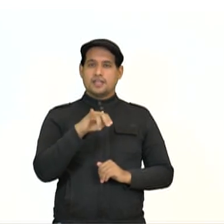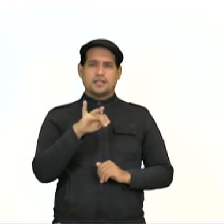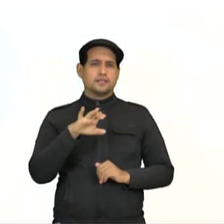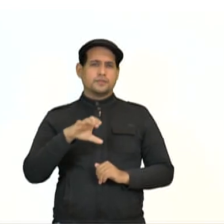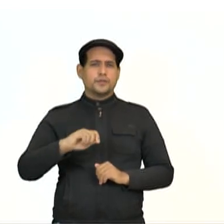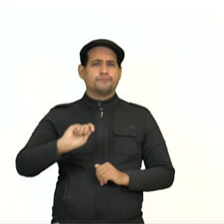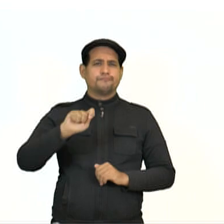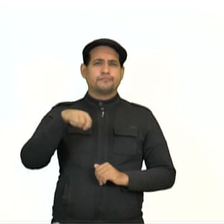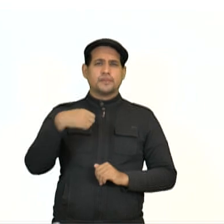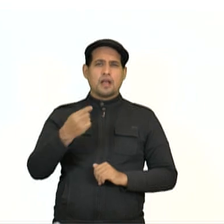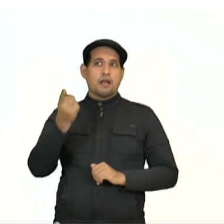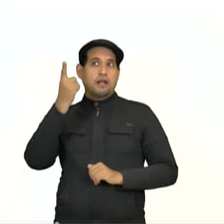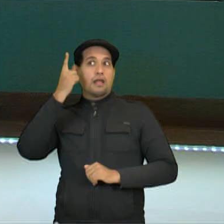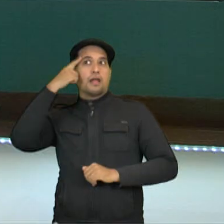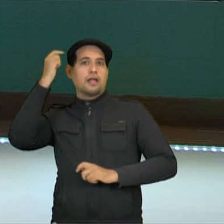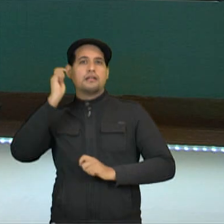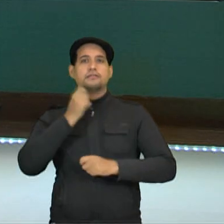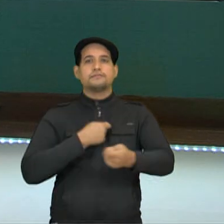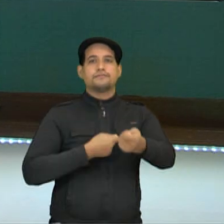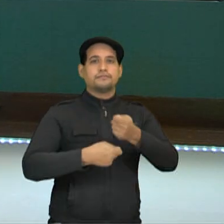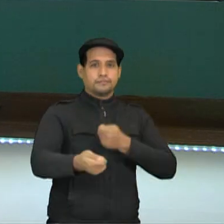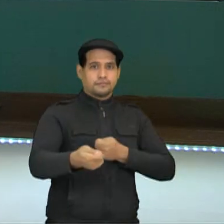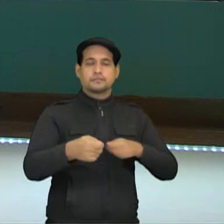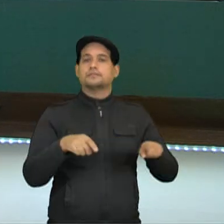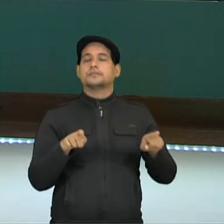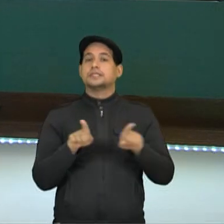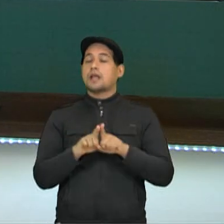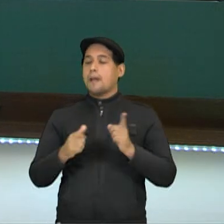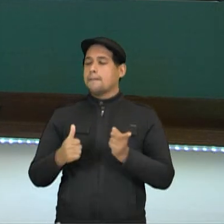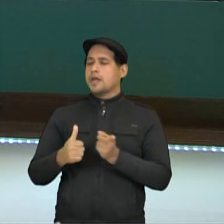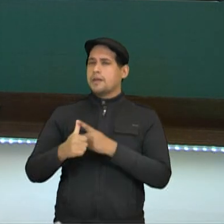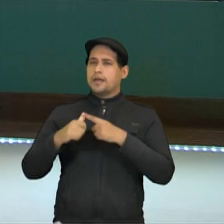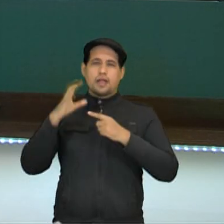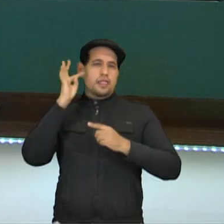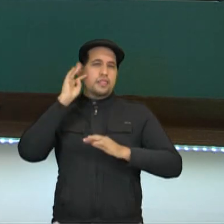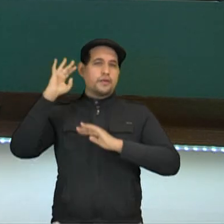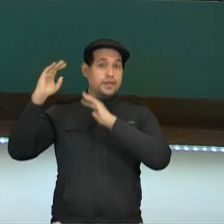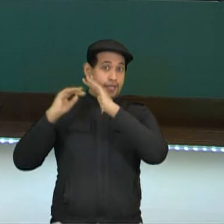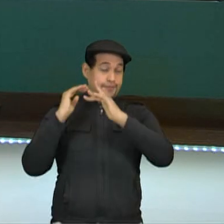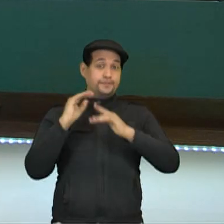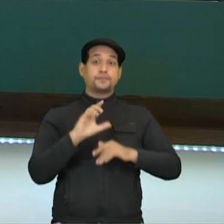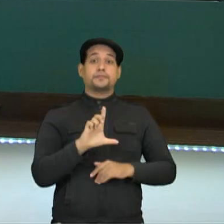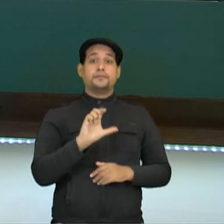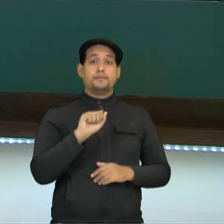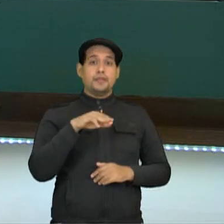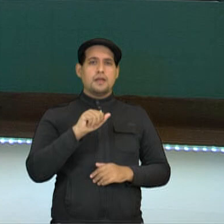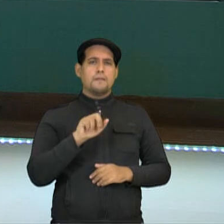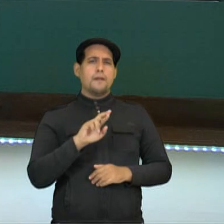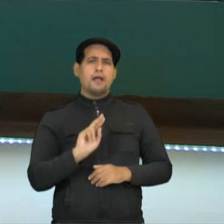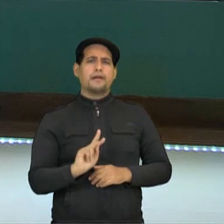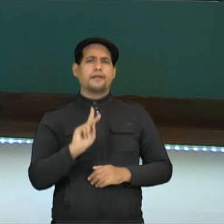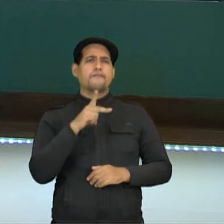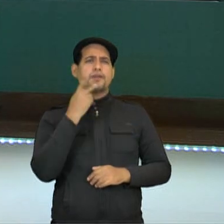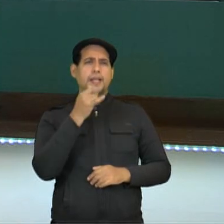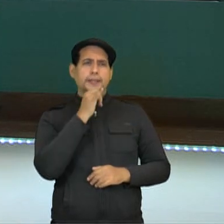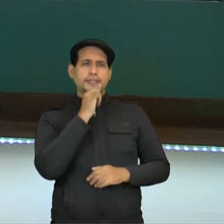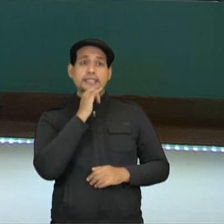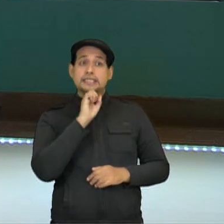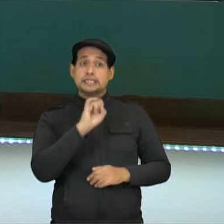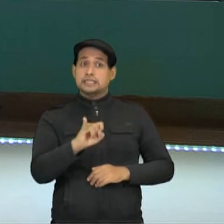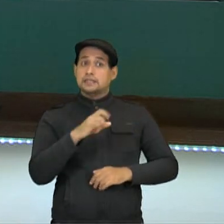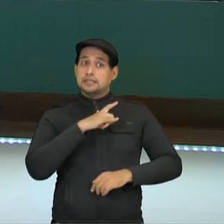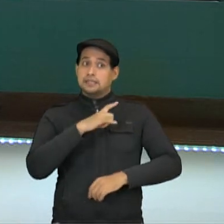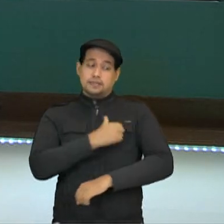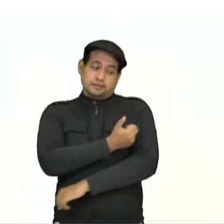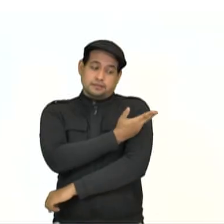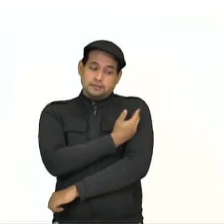Você se lembra que nas primeiras teorias evolutivas, Lamarck falava que se você se tatuar,